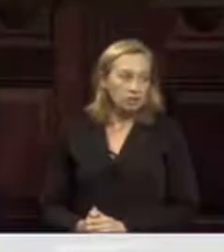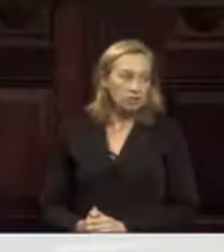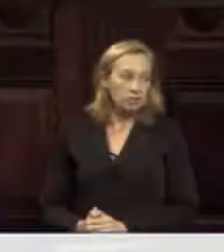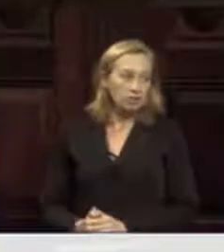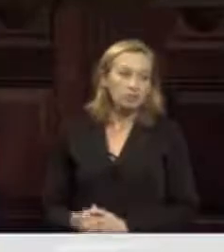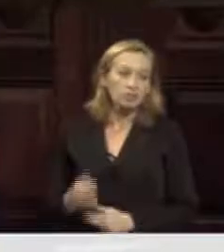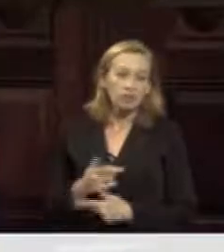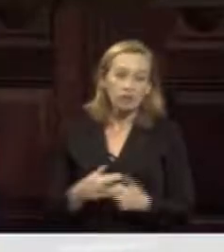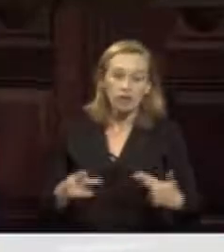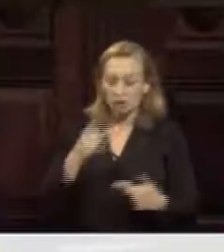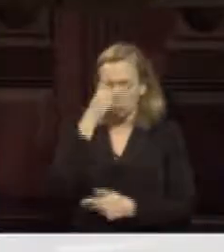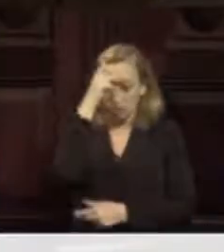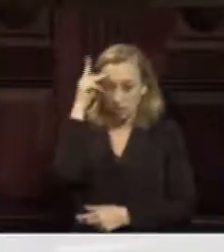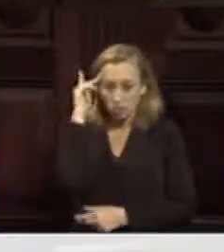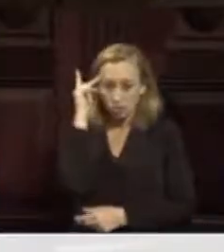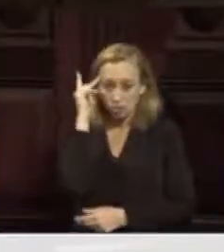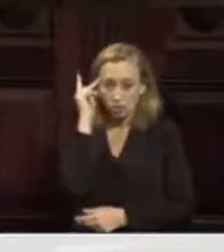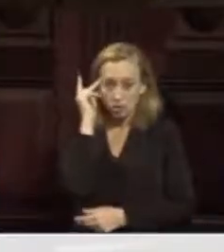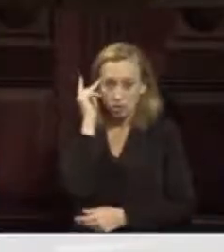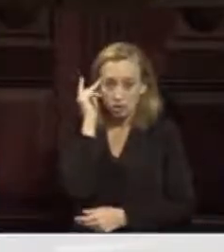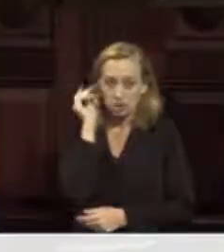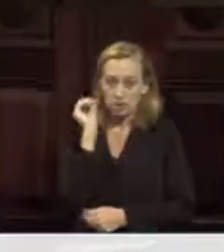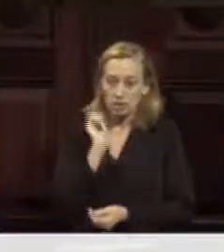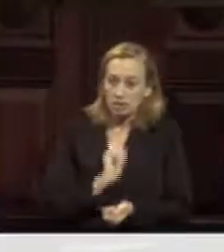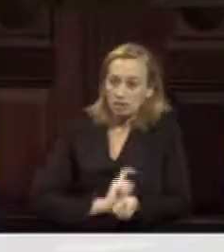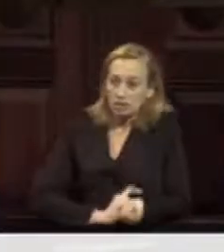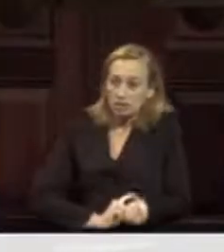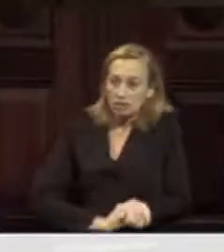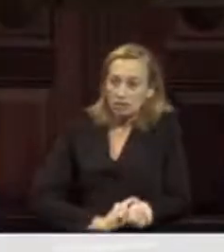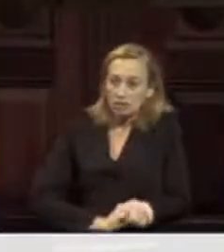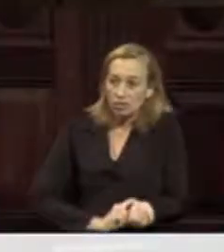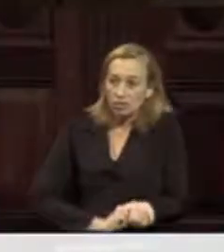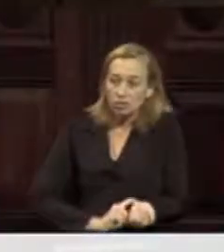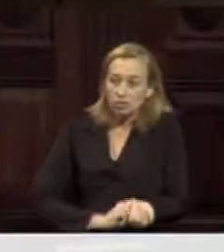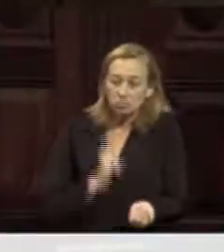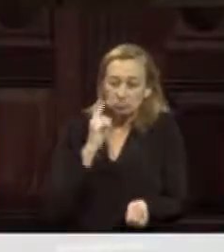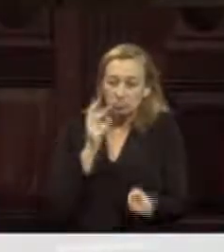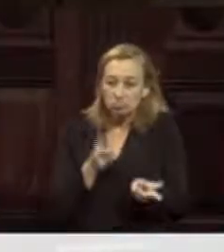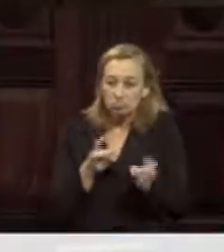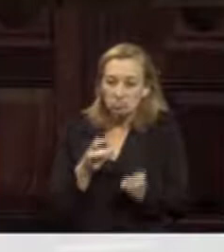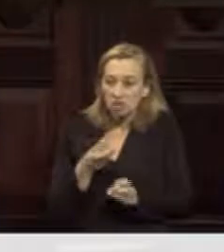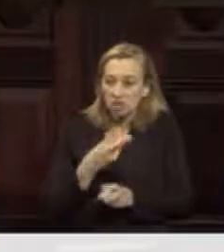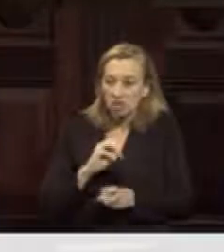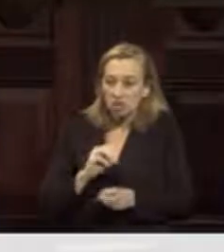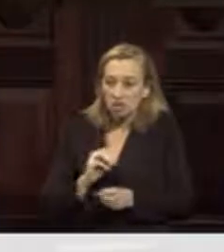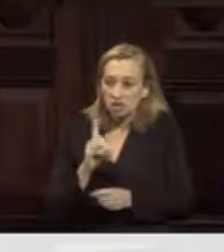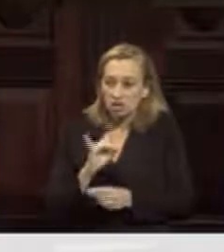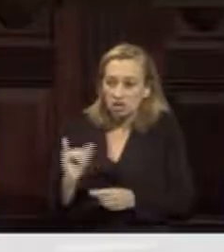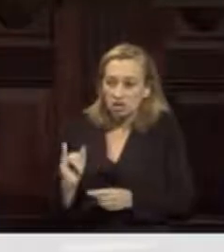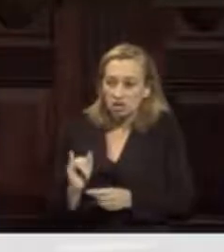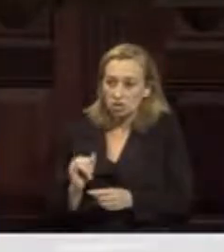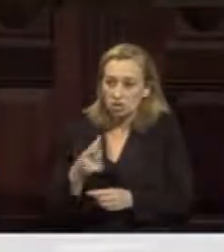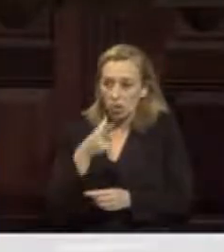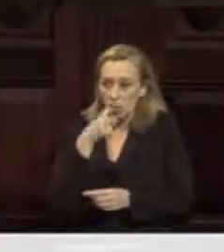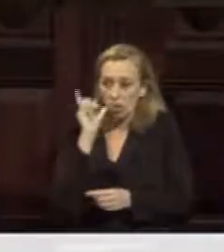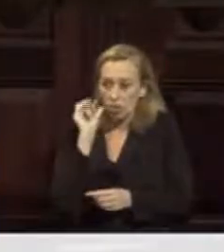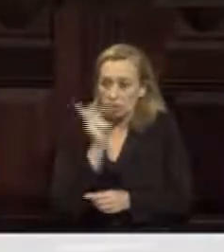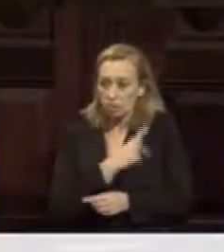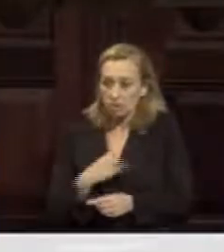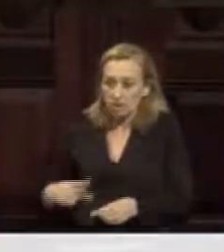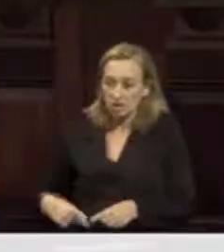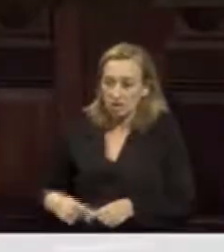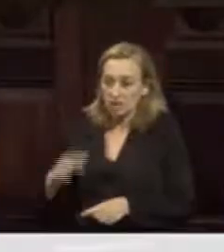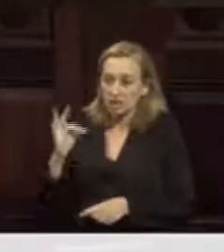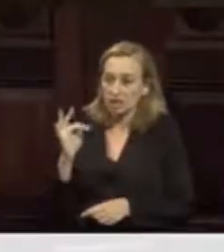intervenção. E o que nós observamos nesses 30 dias? Na data de ontem, o presidente da